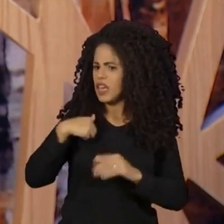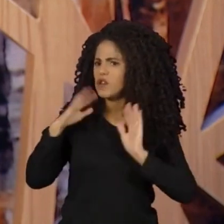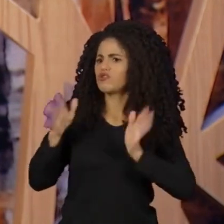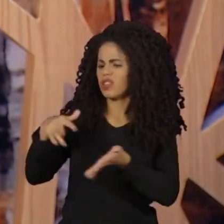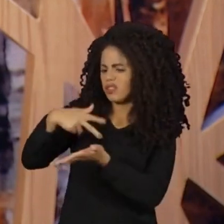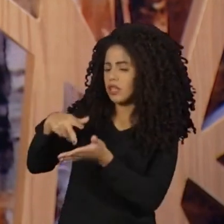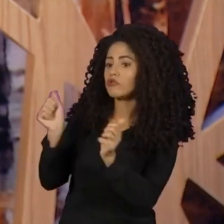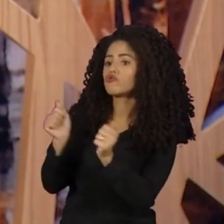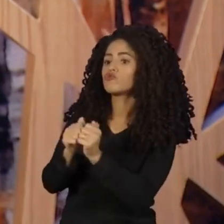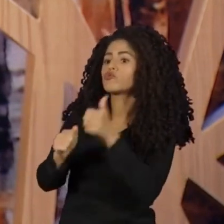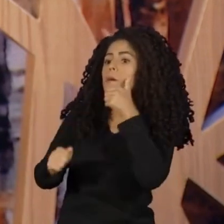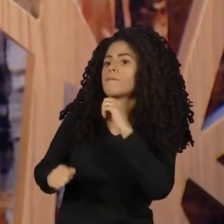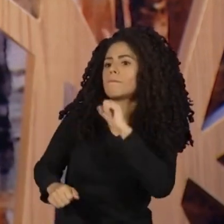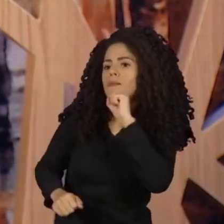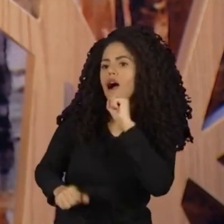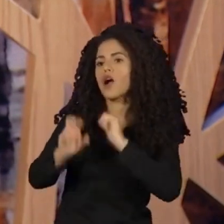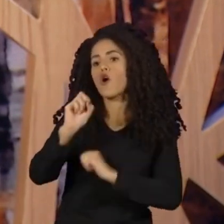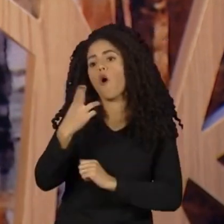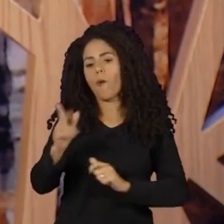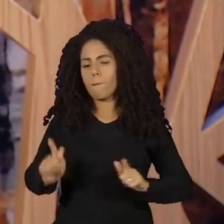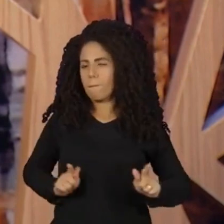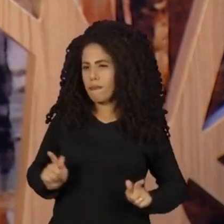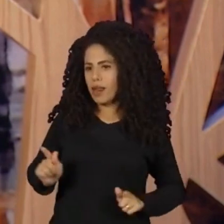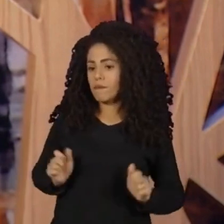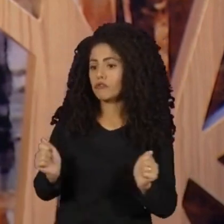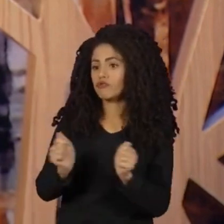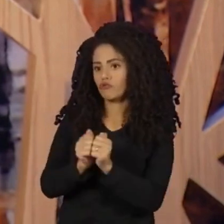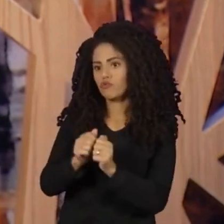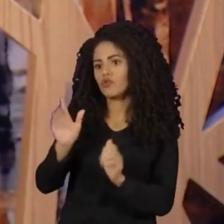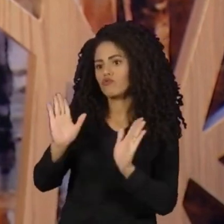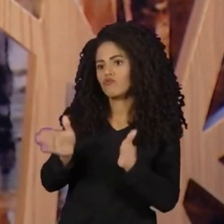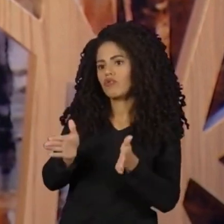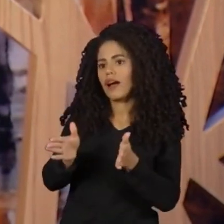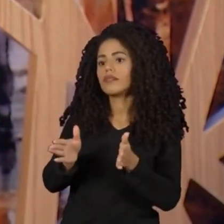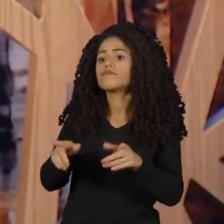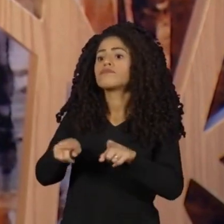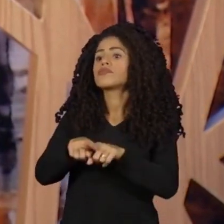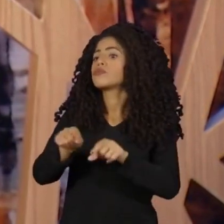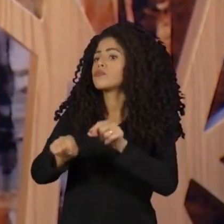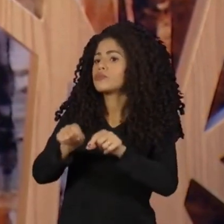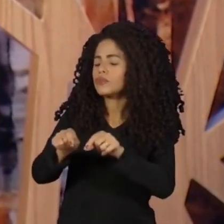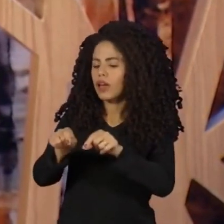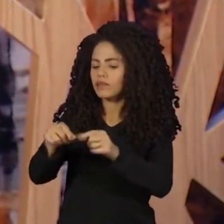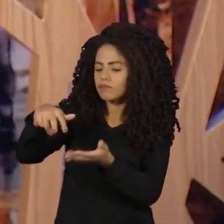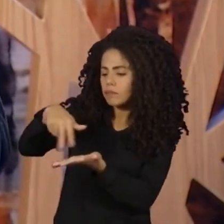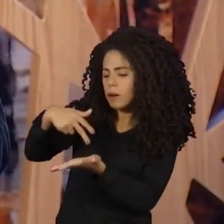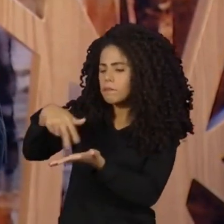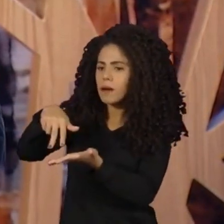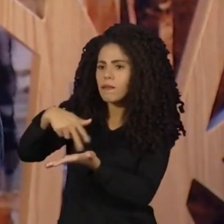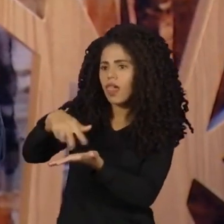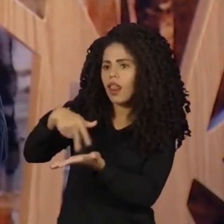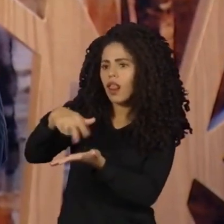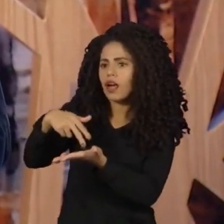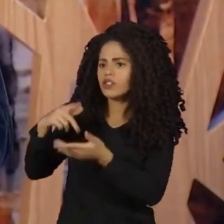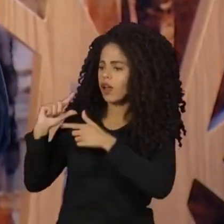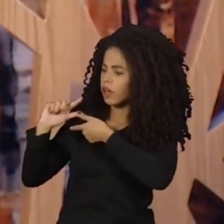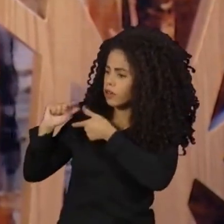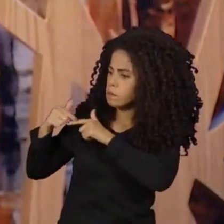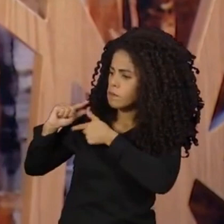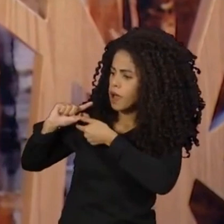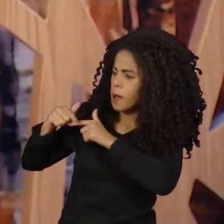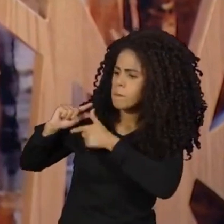já com a minha mãe com as minhas primas principalmente a levada do samba rock porque já é uma coisa bem de tradição né